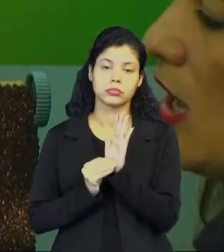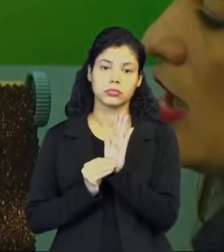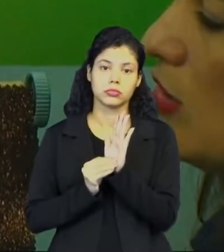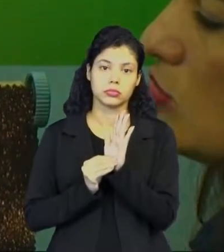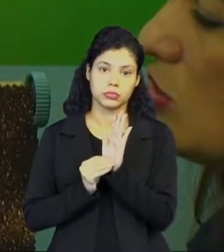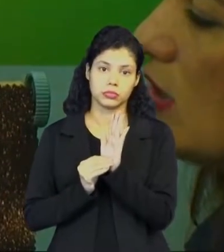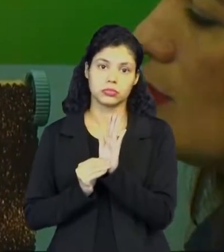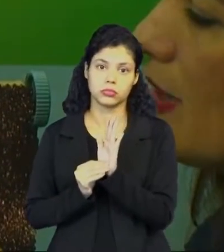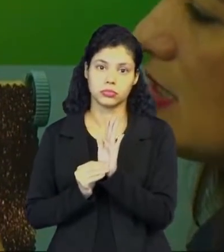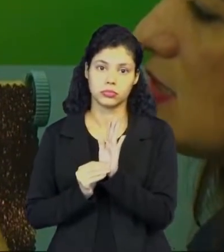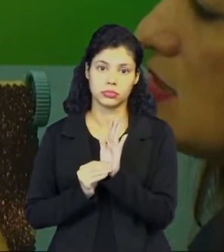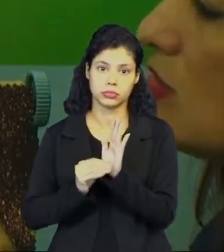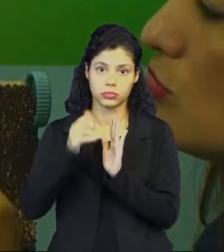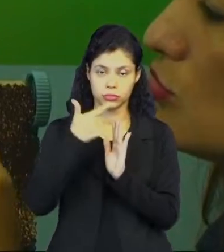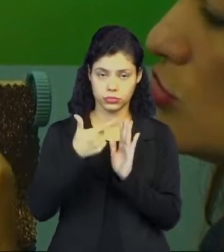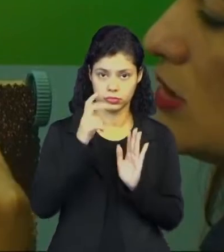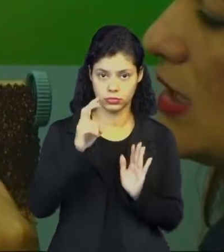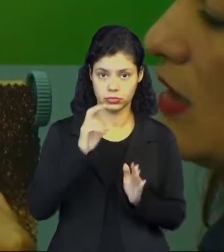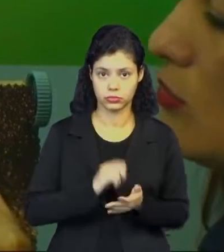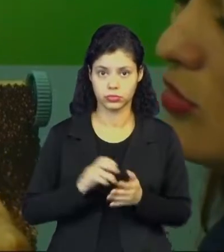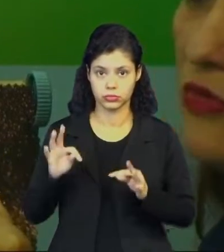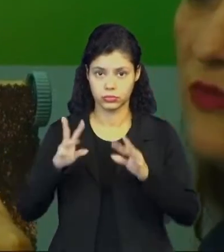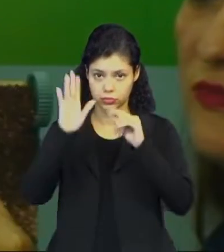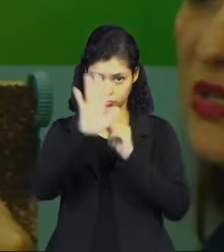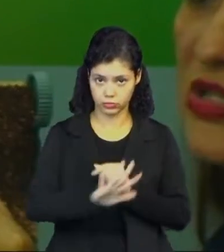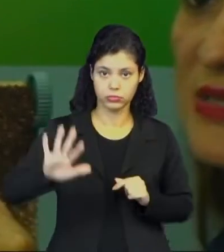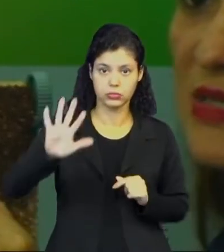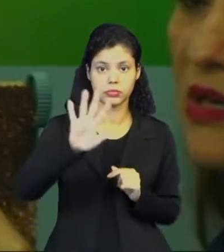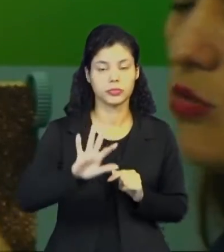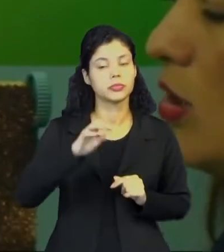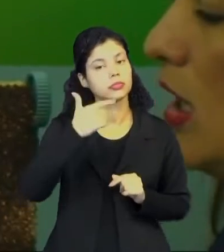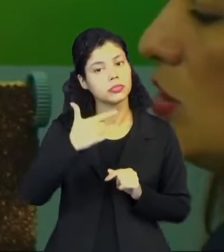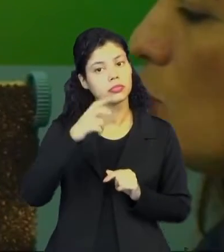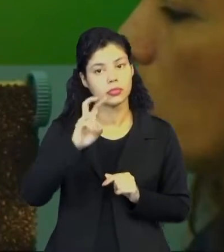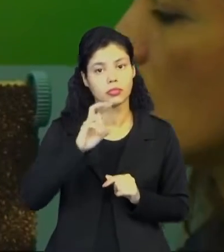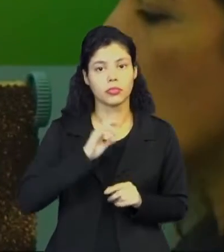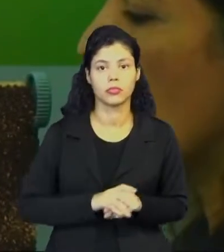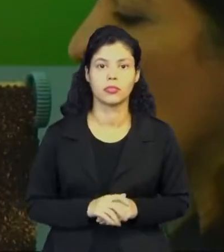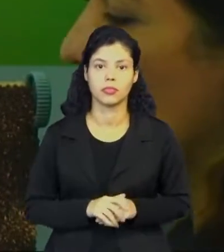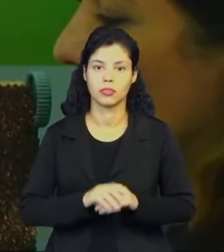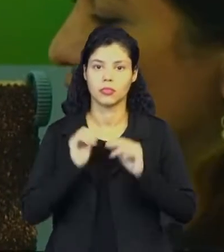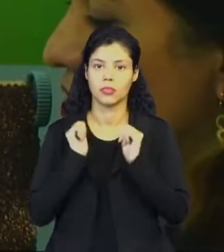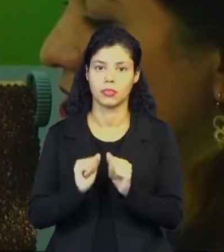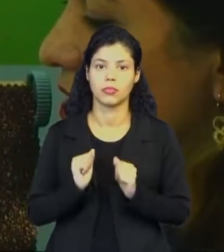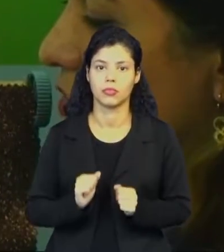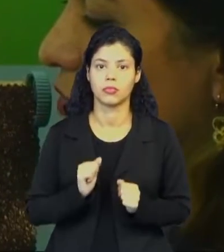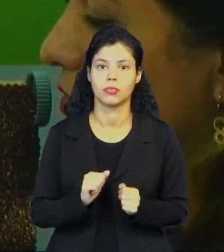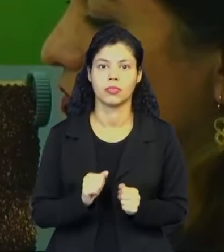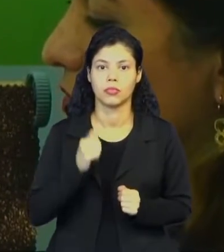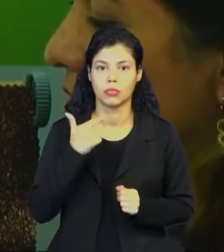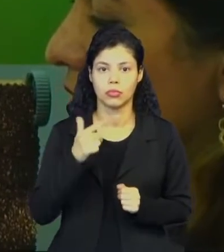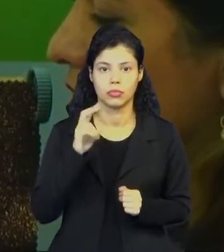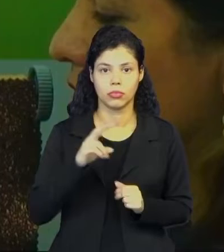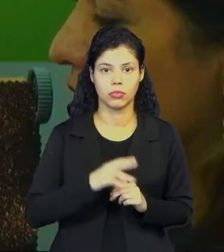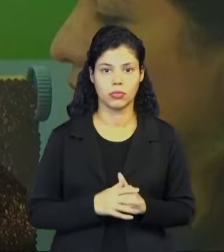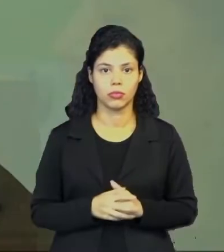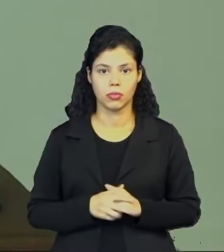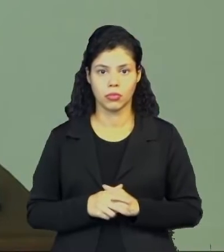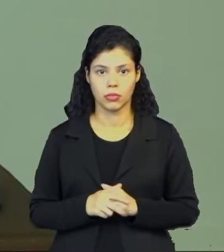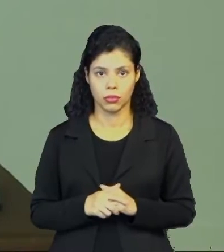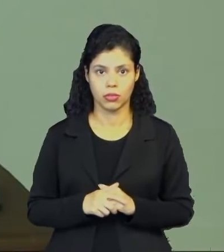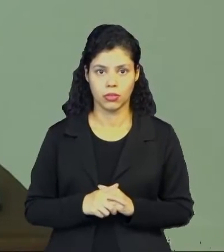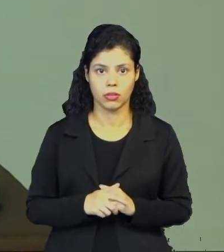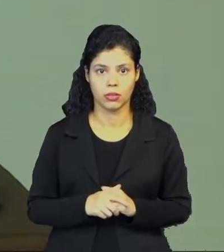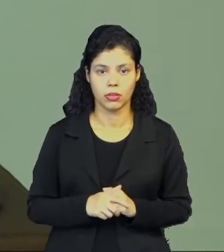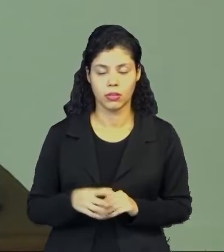dados, eu tenho aqui melancia, o total, ó, 25. Então, eu posso pegar o 25